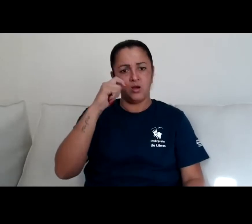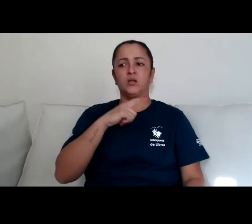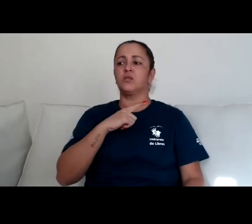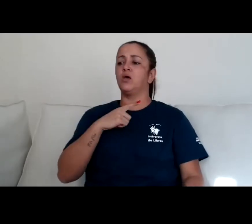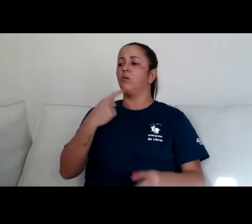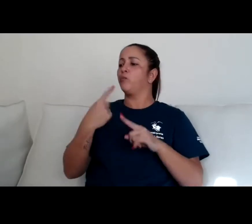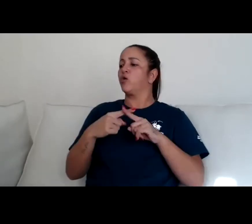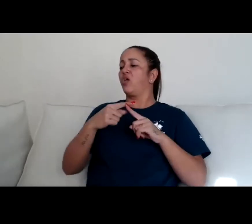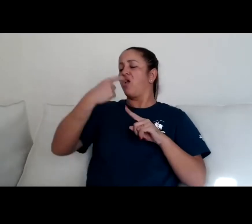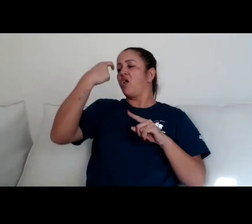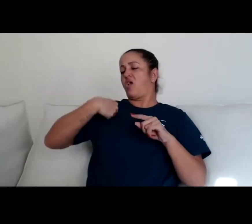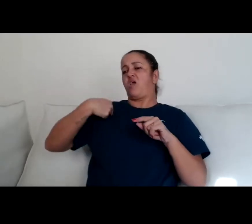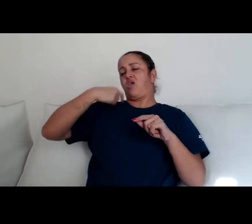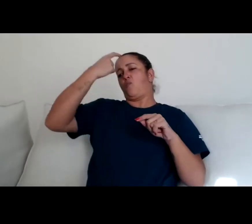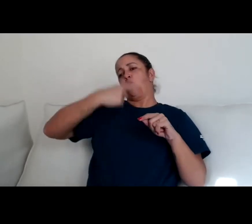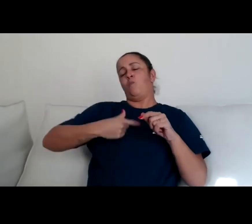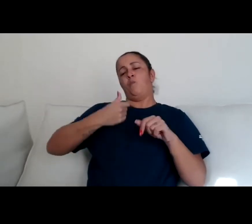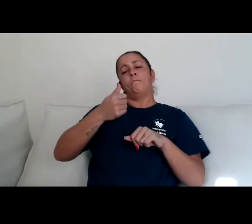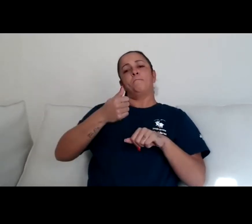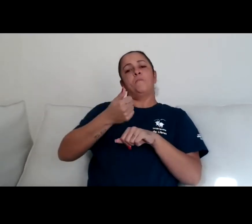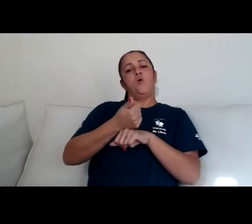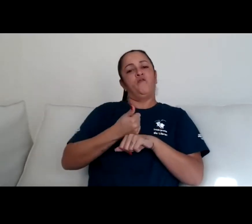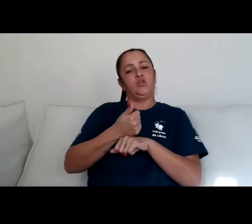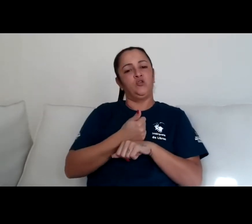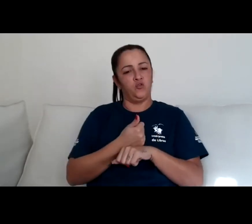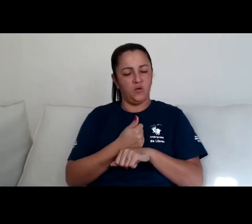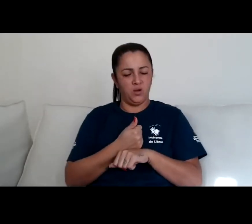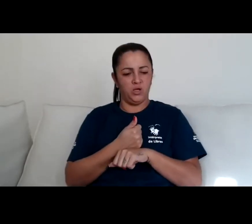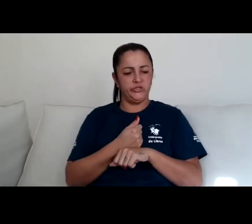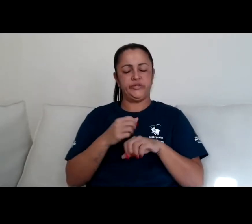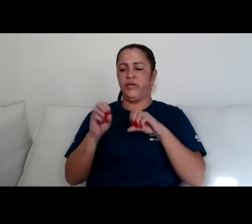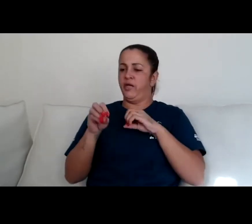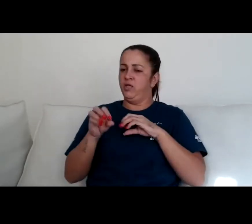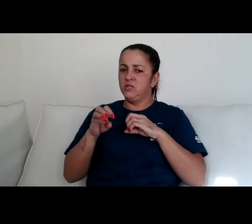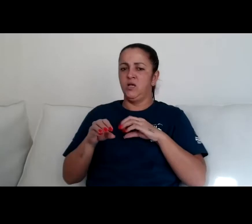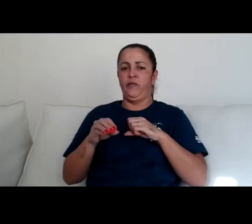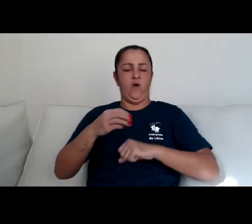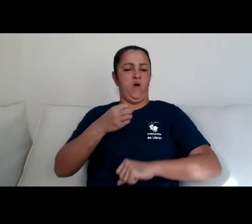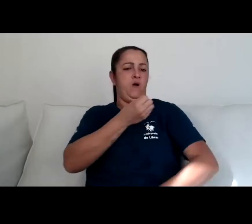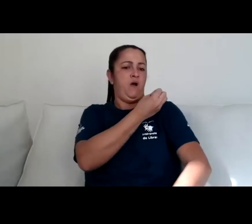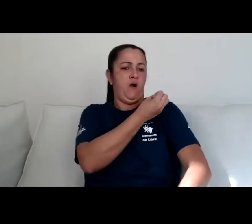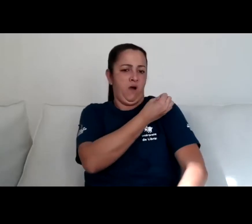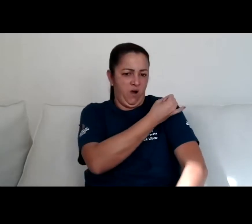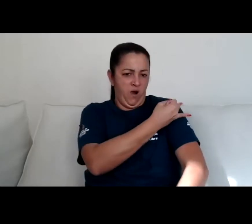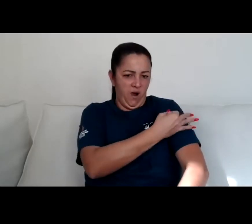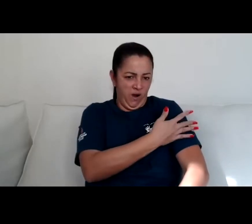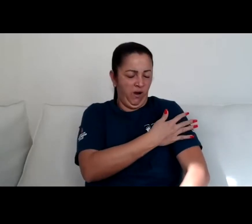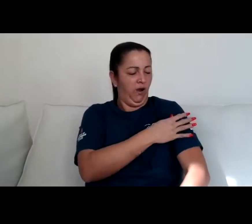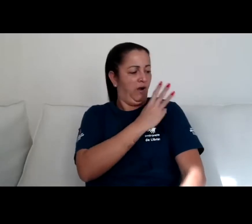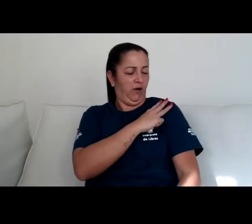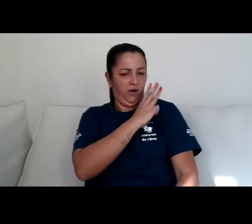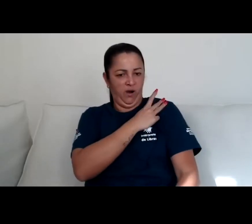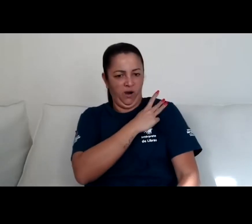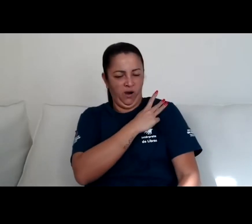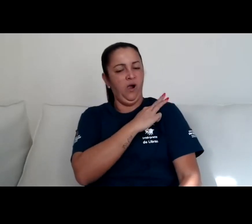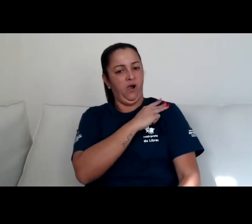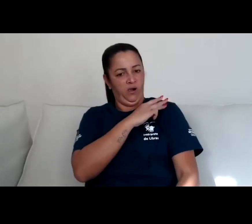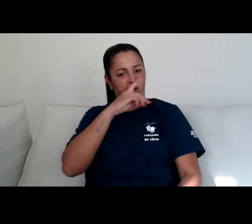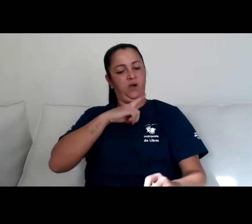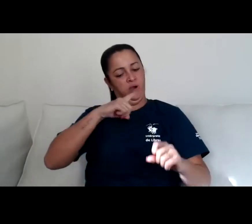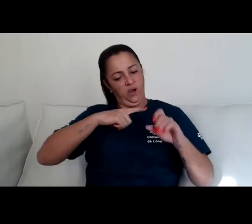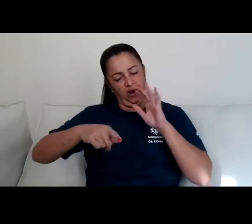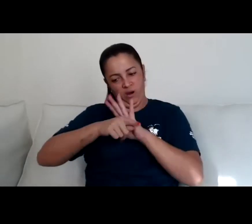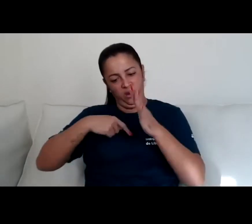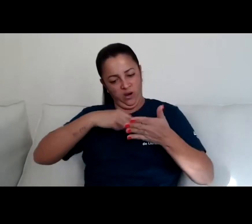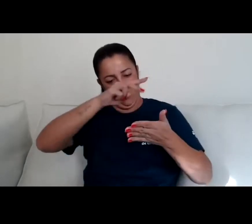professora de ensino fundamental e médio, não leio e não ofereço para os meus alunos obras de autoras negras? Por que eu